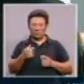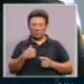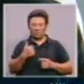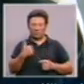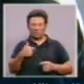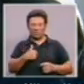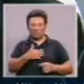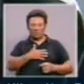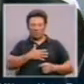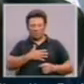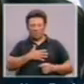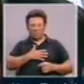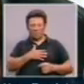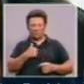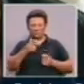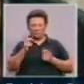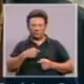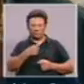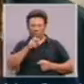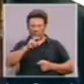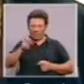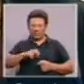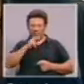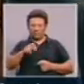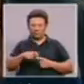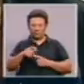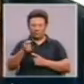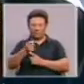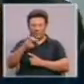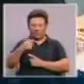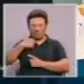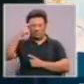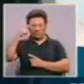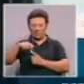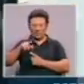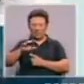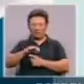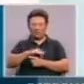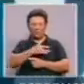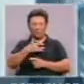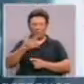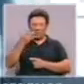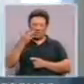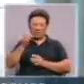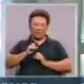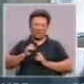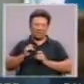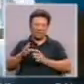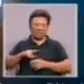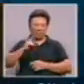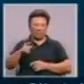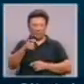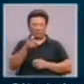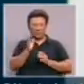a ter tosse comecei a ter inspector são erradamente pensava que era o pulmão limpar na altura já